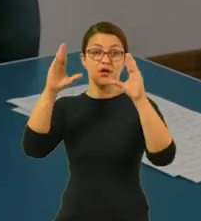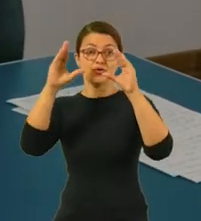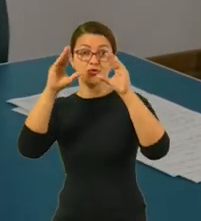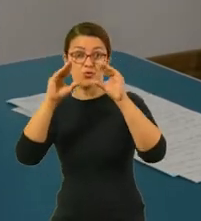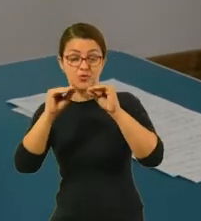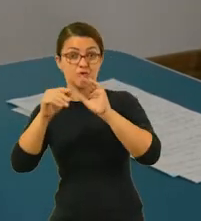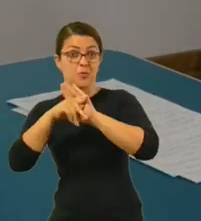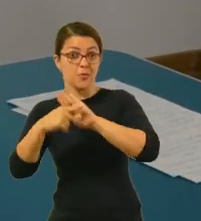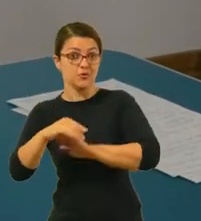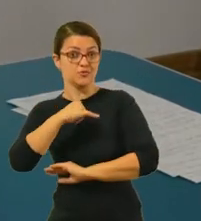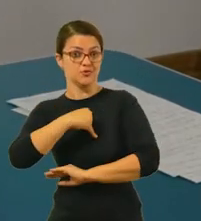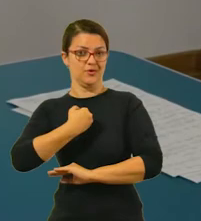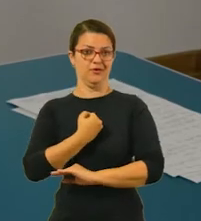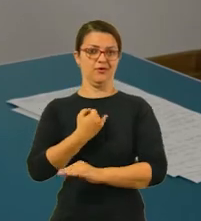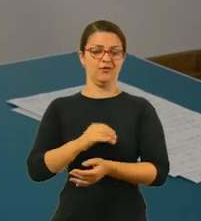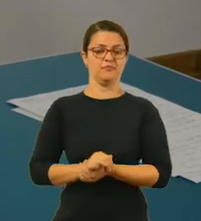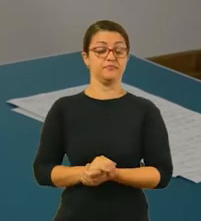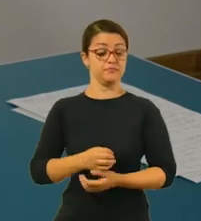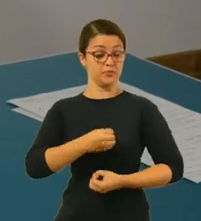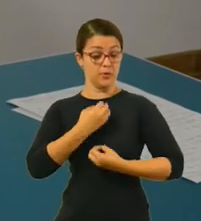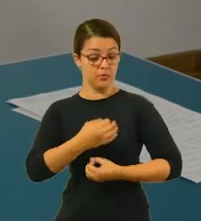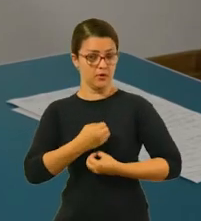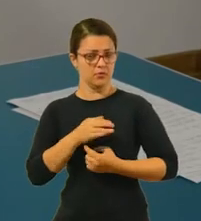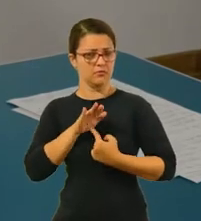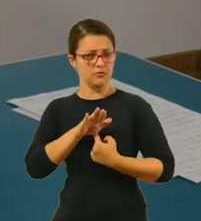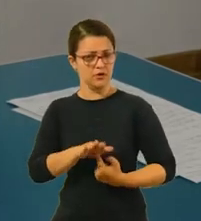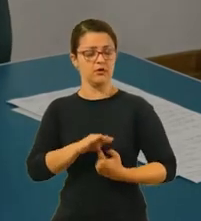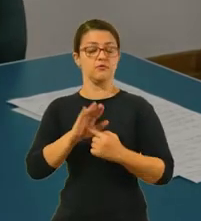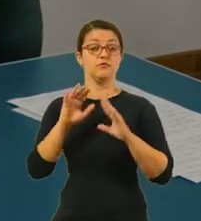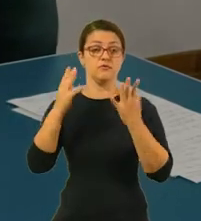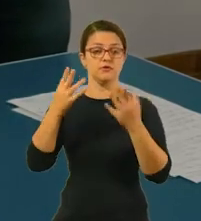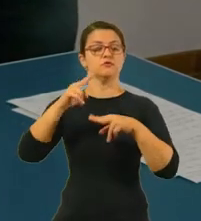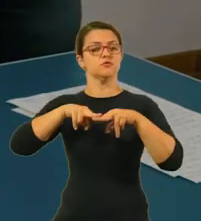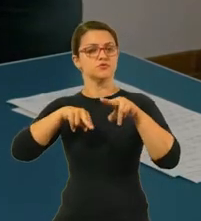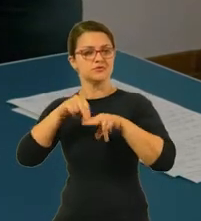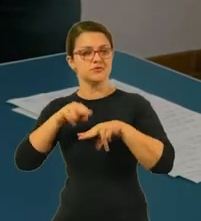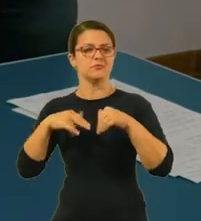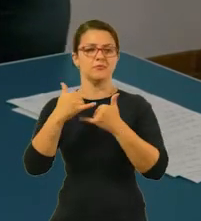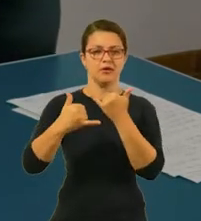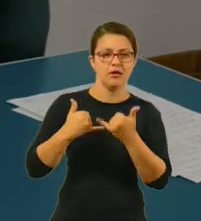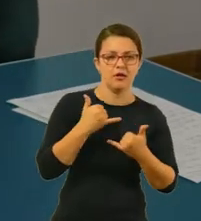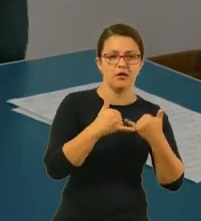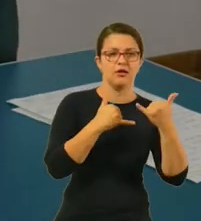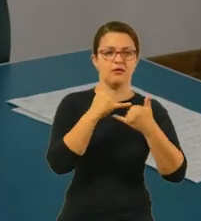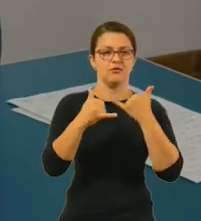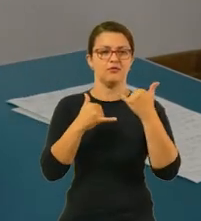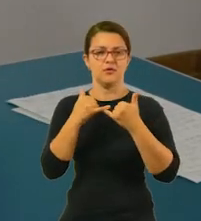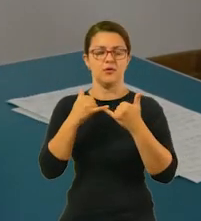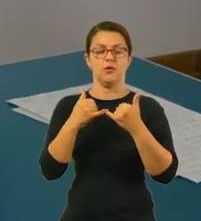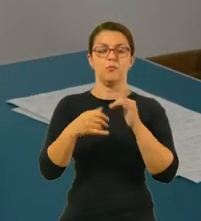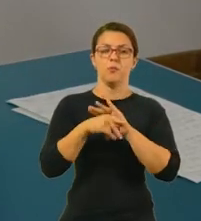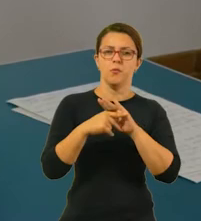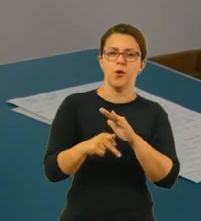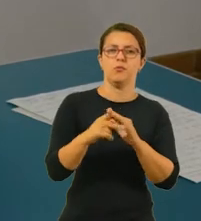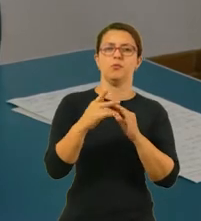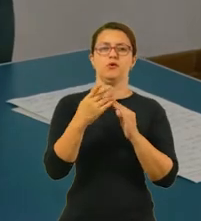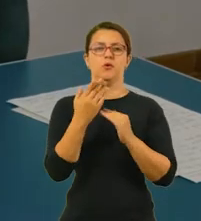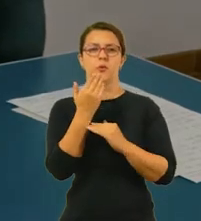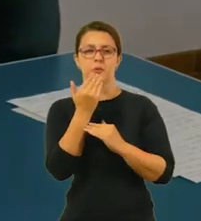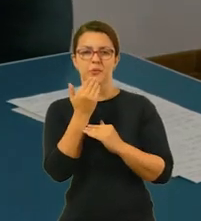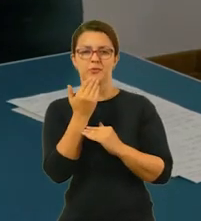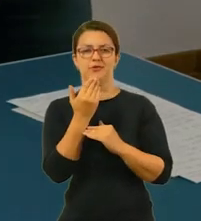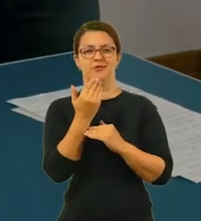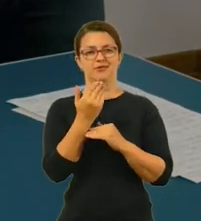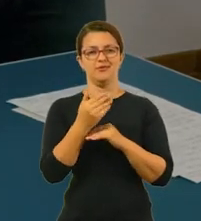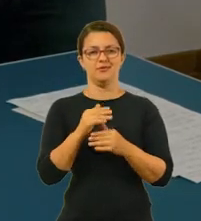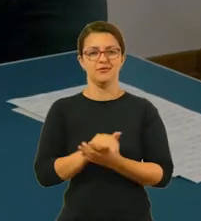noite de São João. Então, crianças, esse poema ele fala sobre a festa junina, fala sobre as brincadeiras, né, as comidas típicas